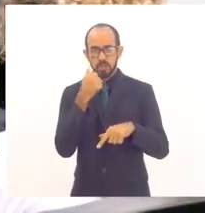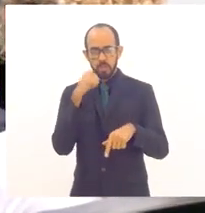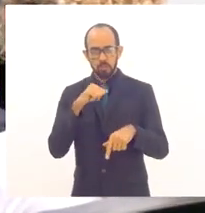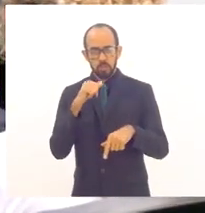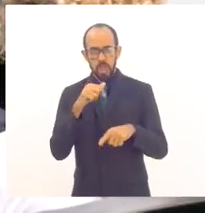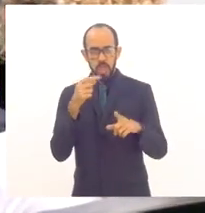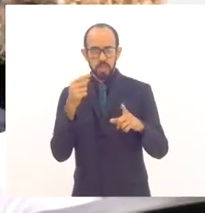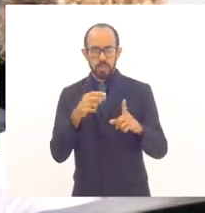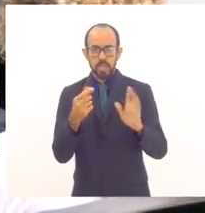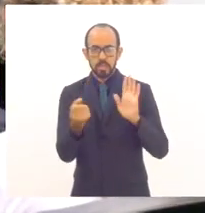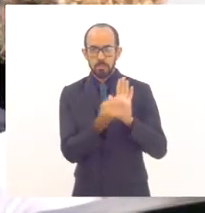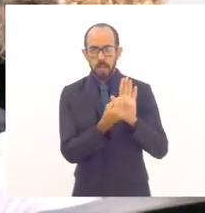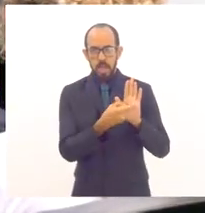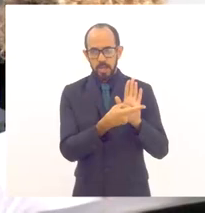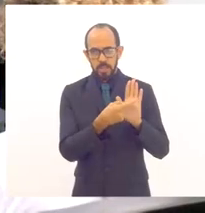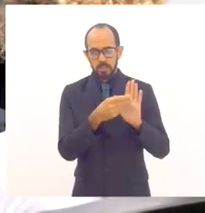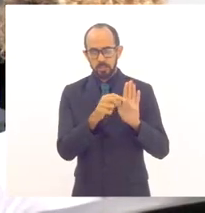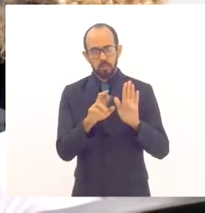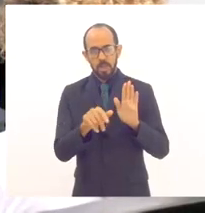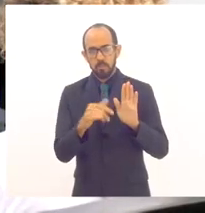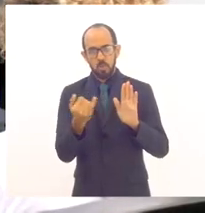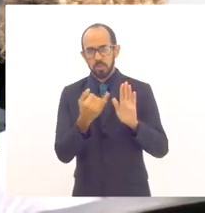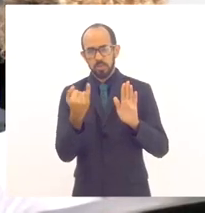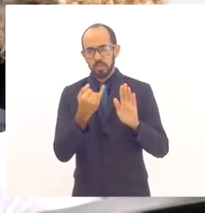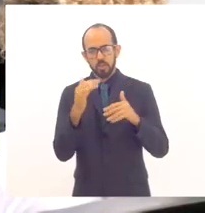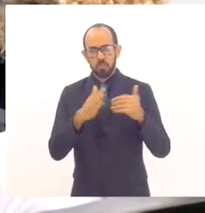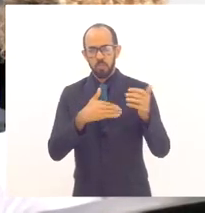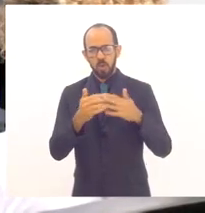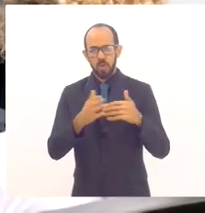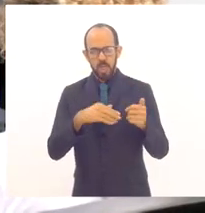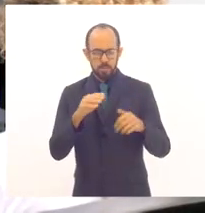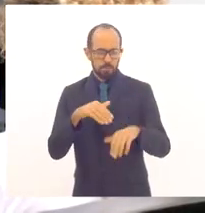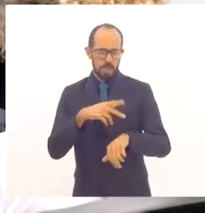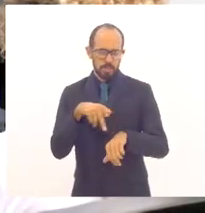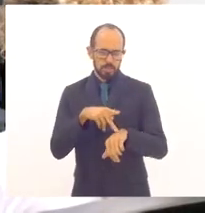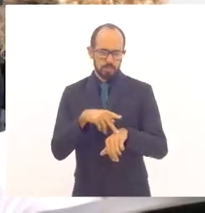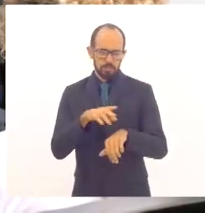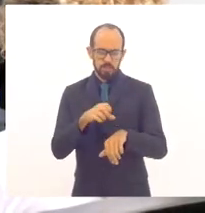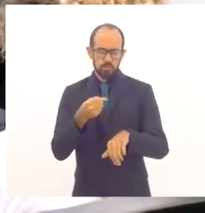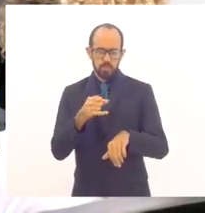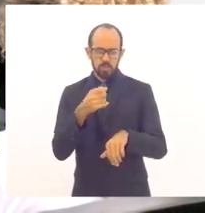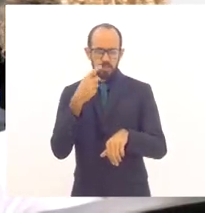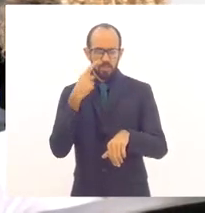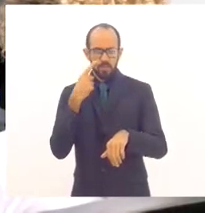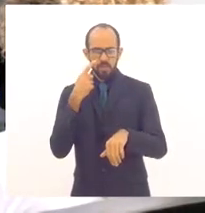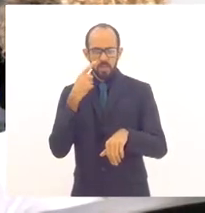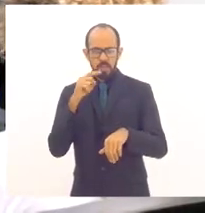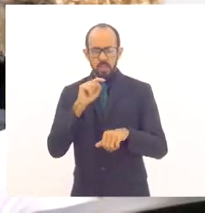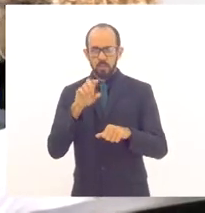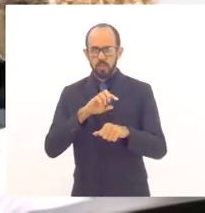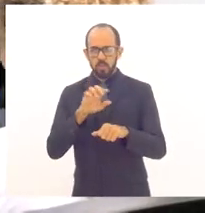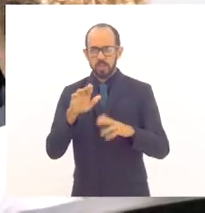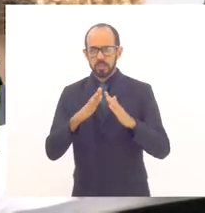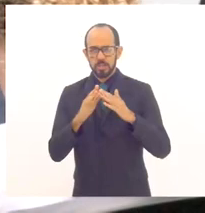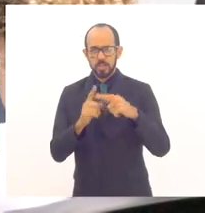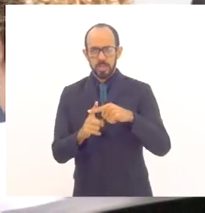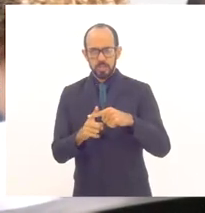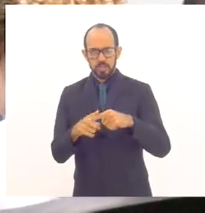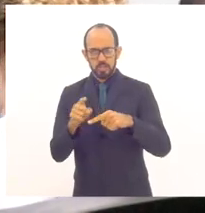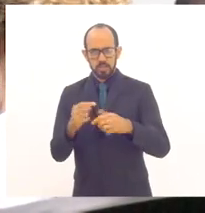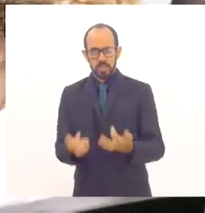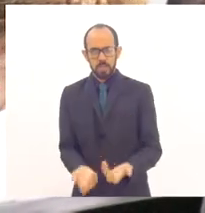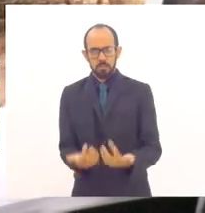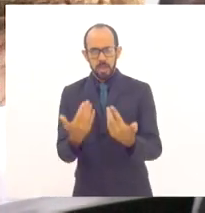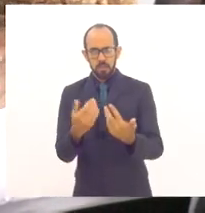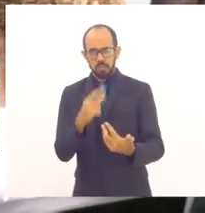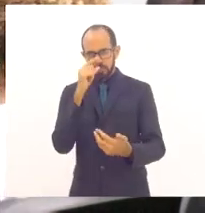se é Brasil ou não, é bruxa, e a gente comemora. Mas quando você vai ler o que a igreja fez com as mulheres queimando em praça pública, queimava eram as bruxas,